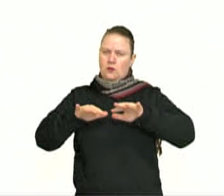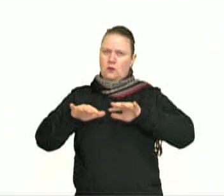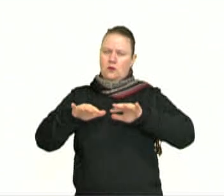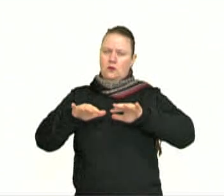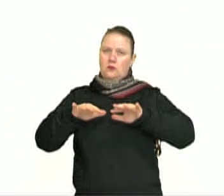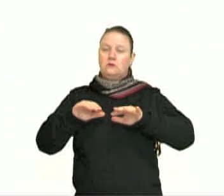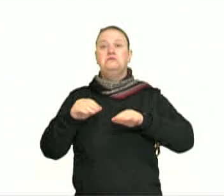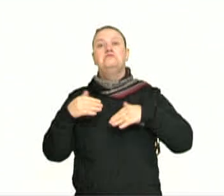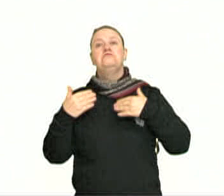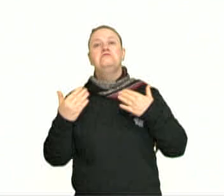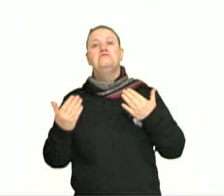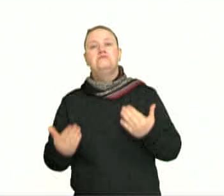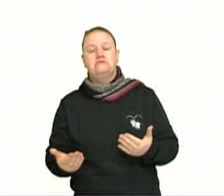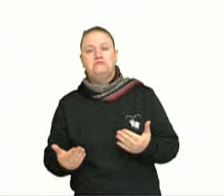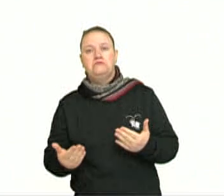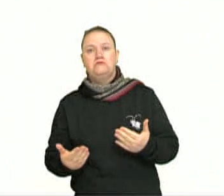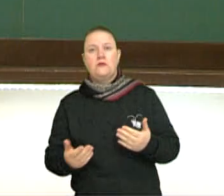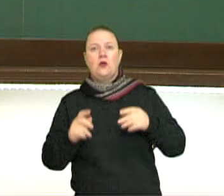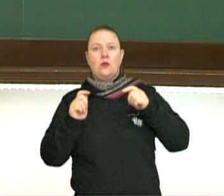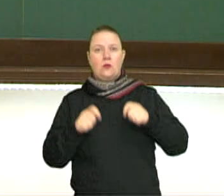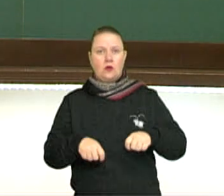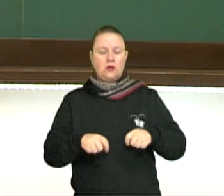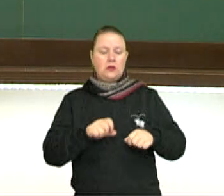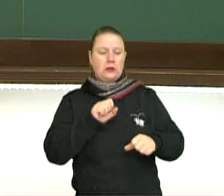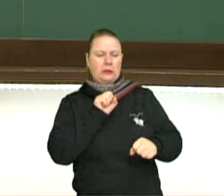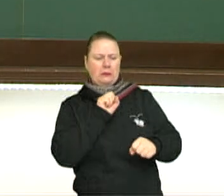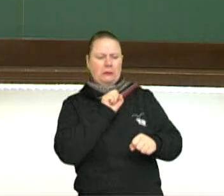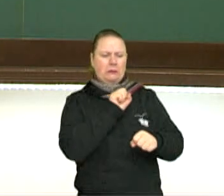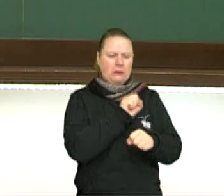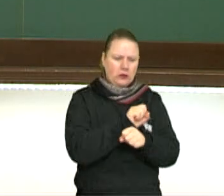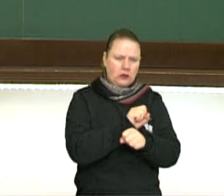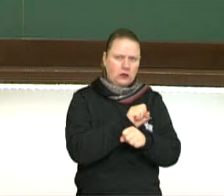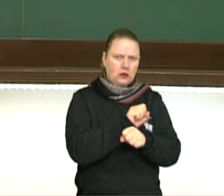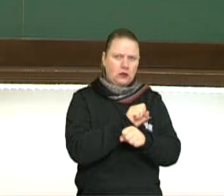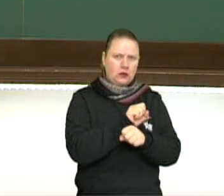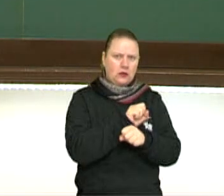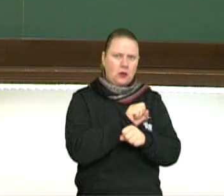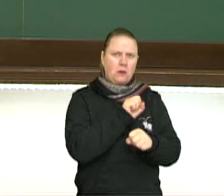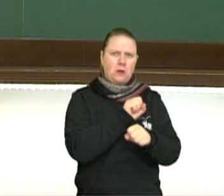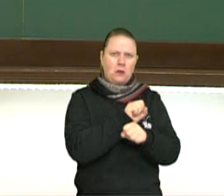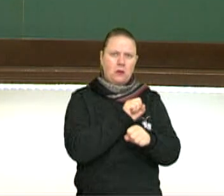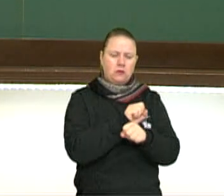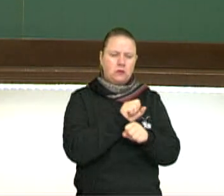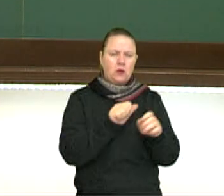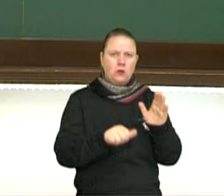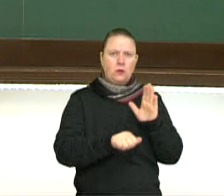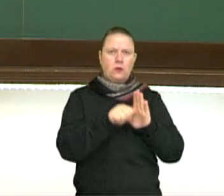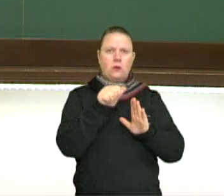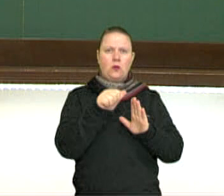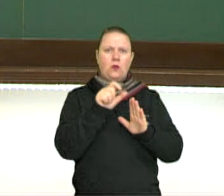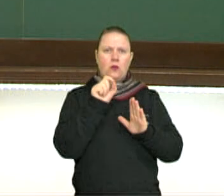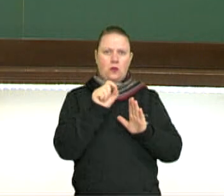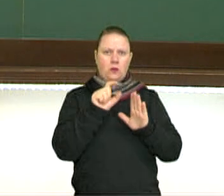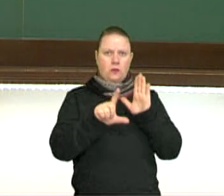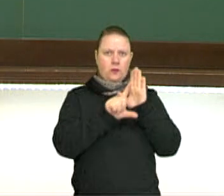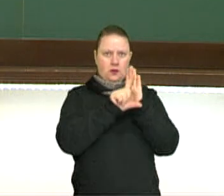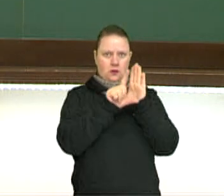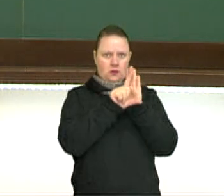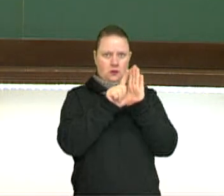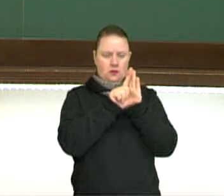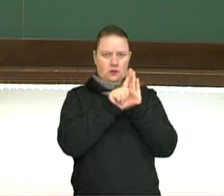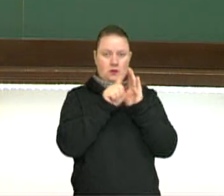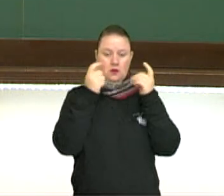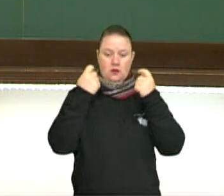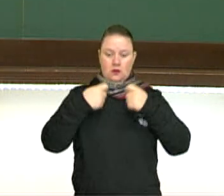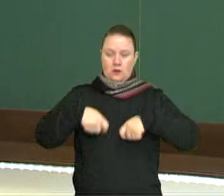seja, para que ele possa sair da condição de primeiro equilíbrio, ou seja, da situação de equilíbrio proposto pela primeira lei, ele